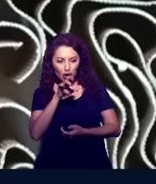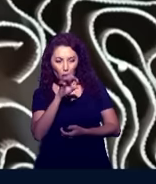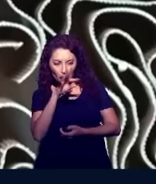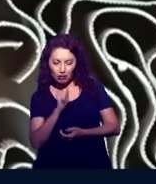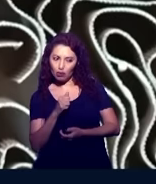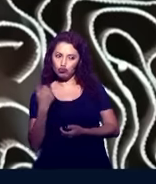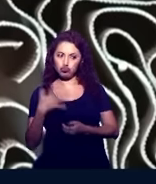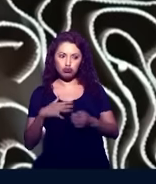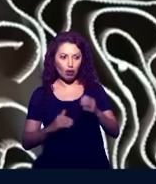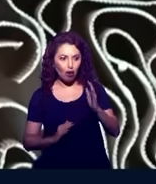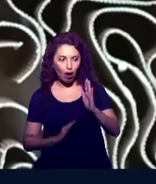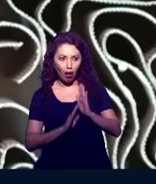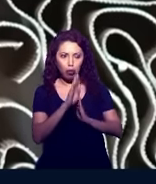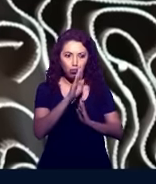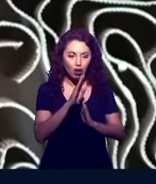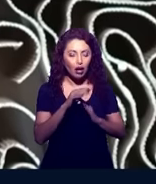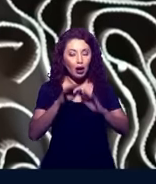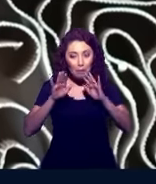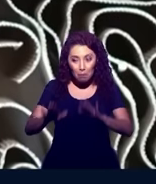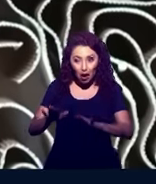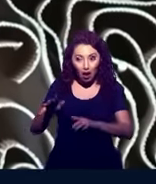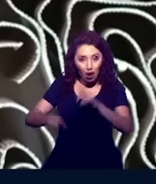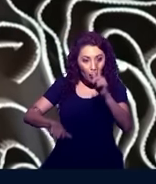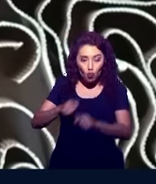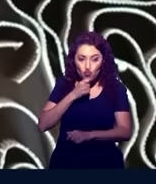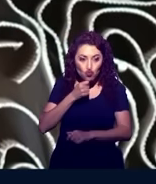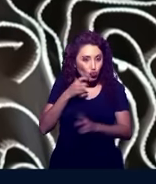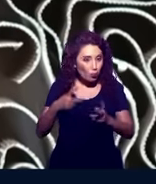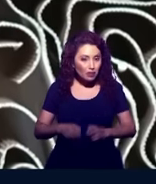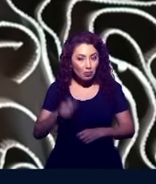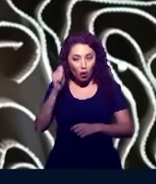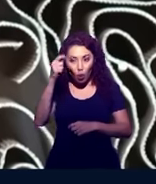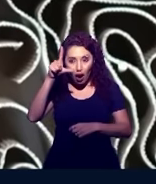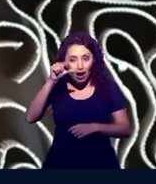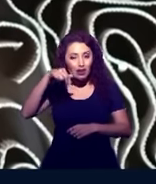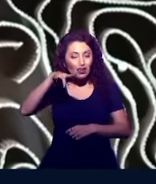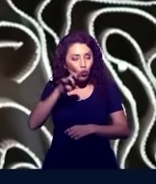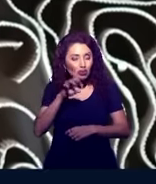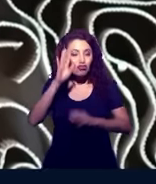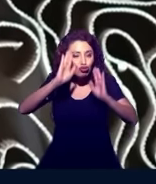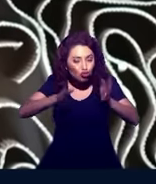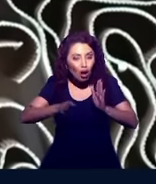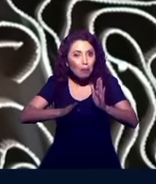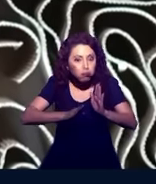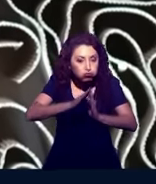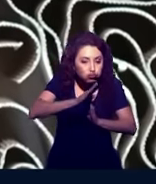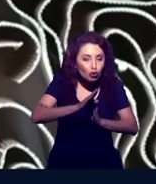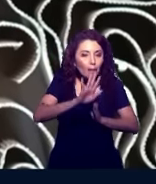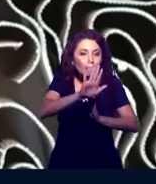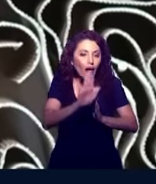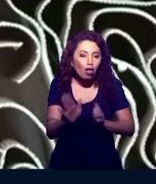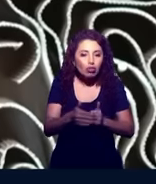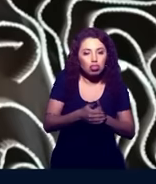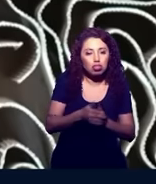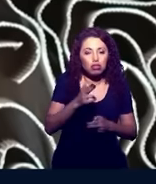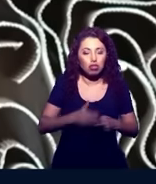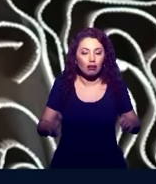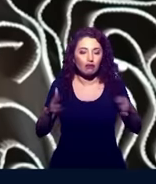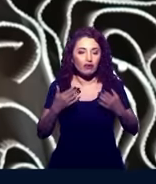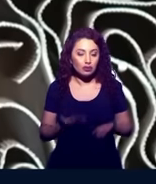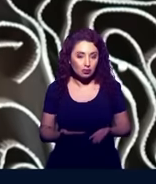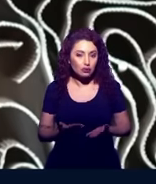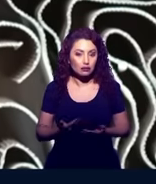pessoas não percebem que a alícota hoje já é alta só que ela tá escondida ela tá escondida a gente não discrimina e todos os